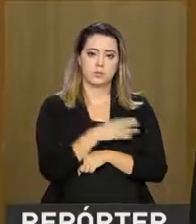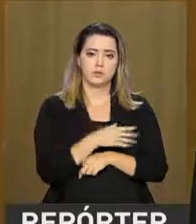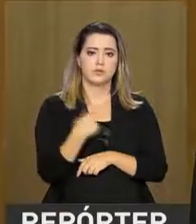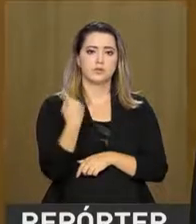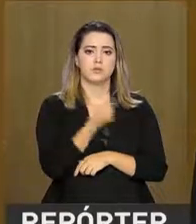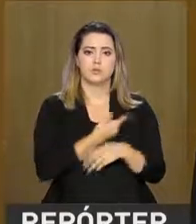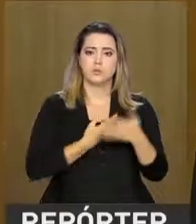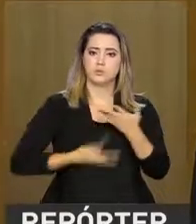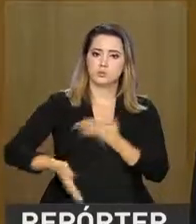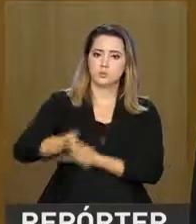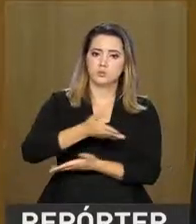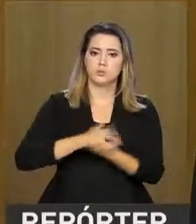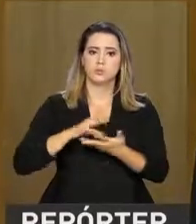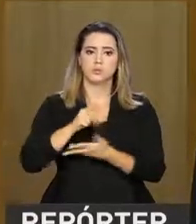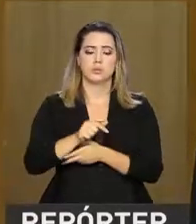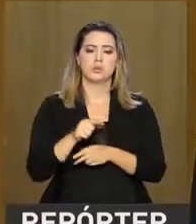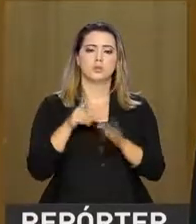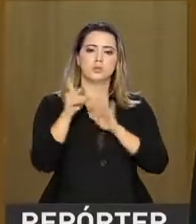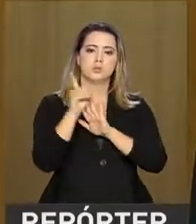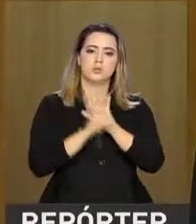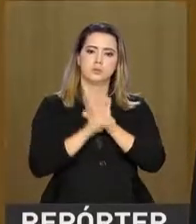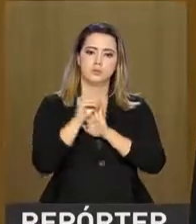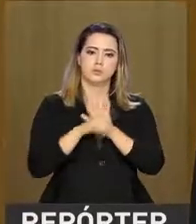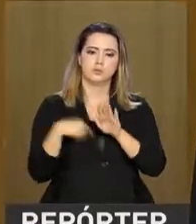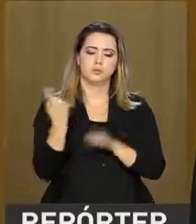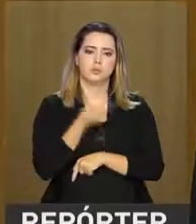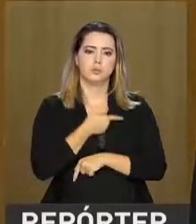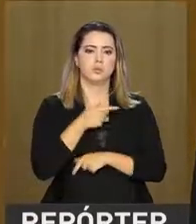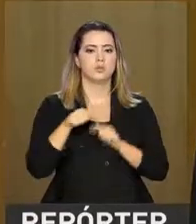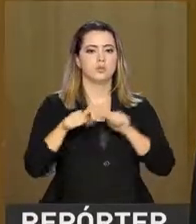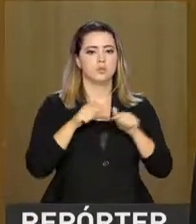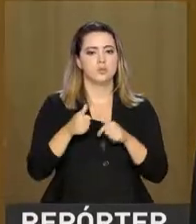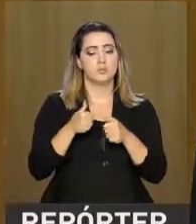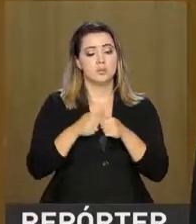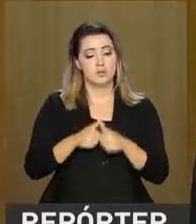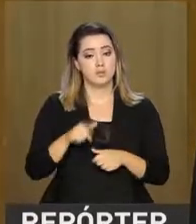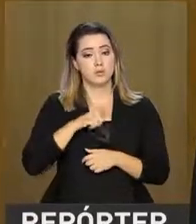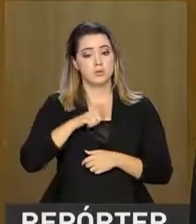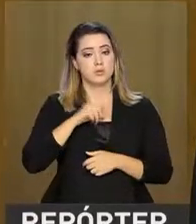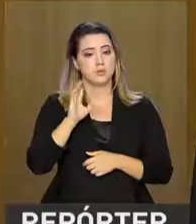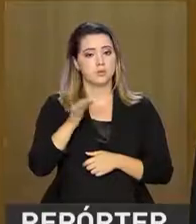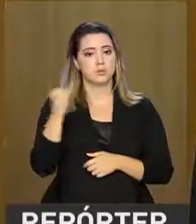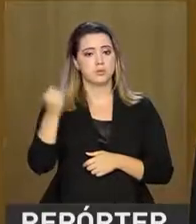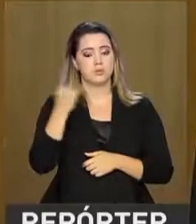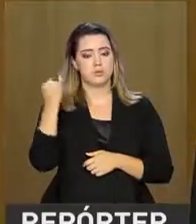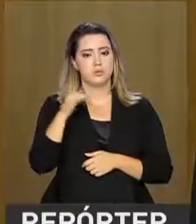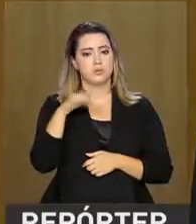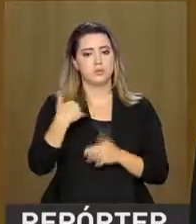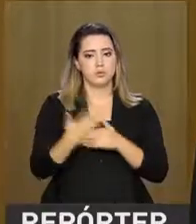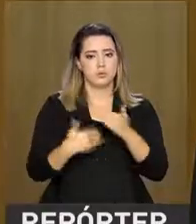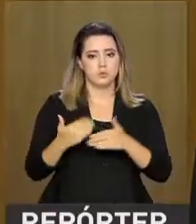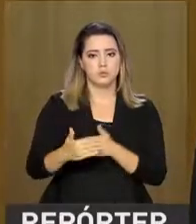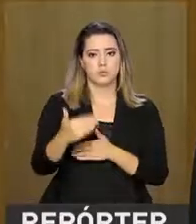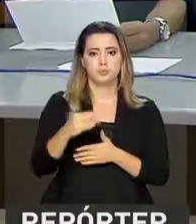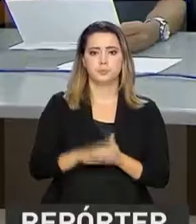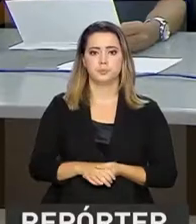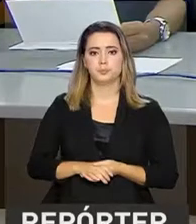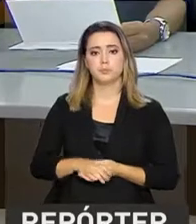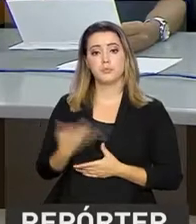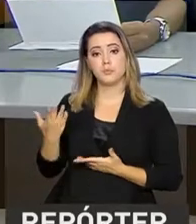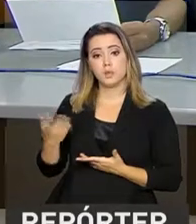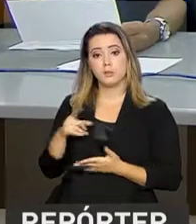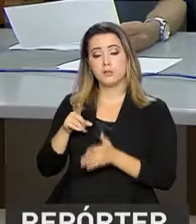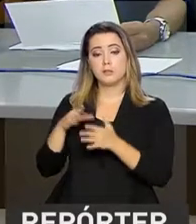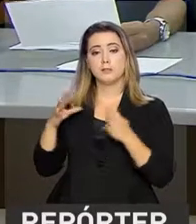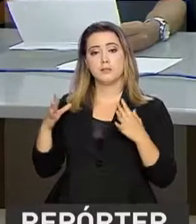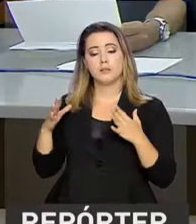das nossas relações. Então, todos esses direitos que os nossos trabalhadores estão acostumados e que são tão importantes estão mantidos, Nazi. E nas férias,